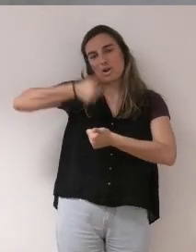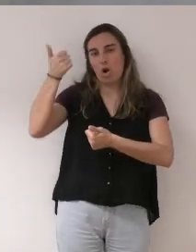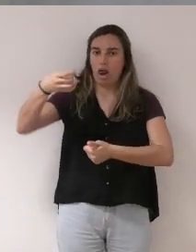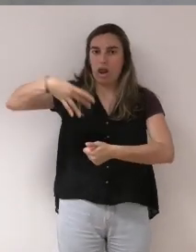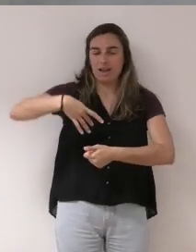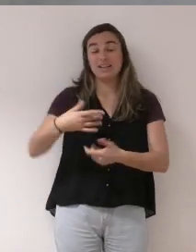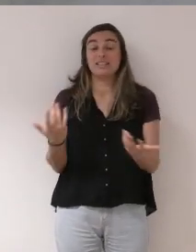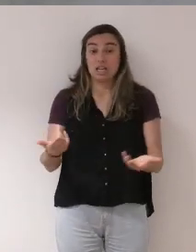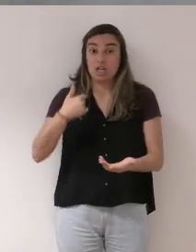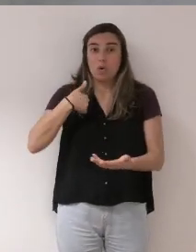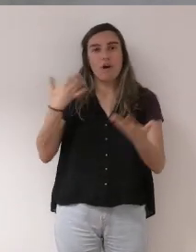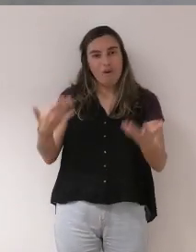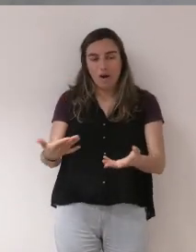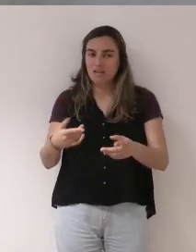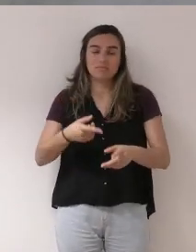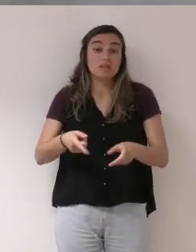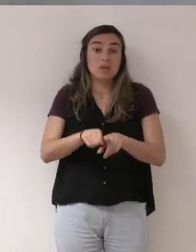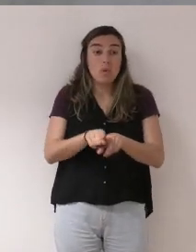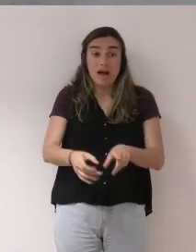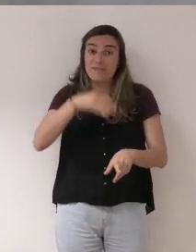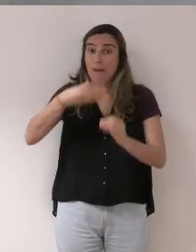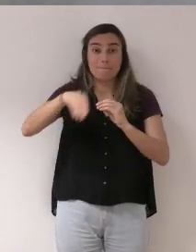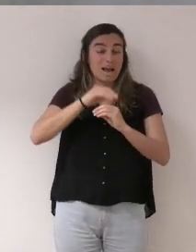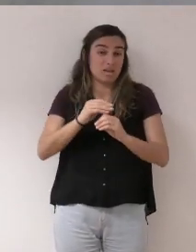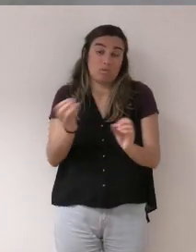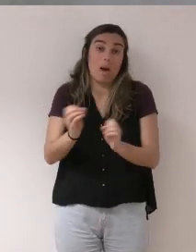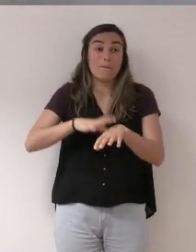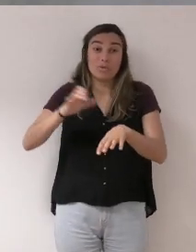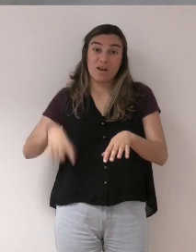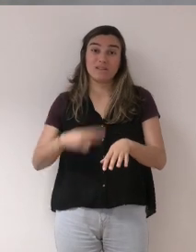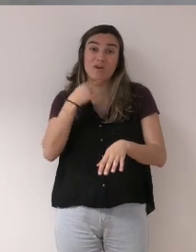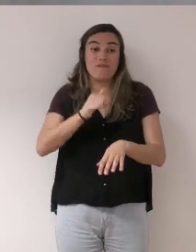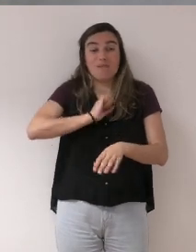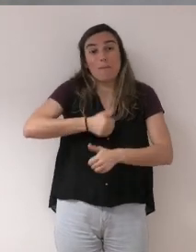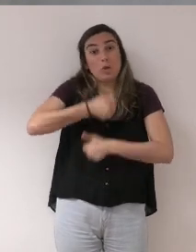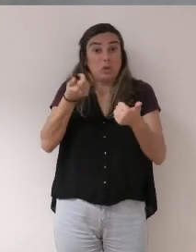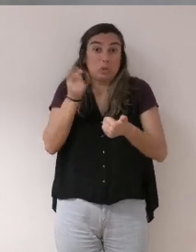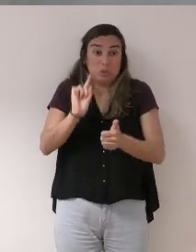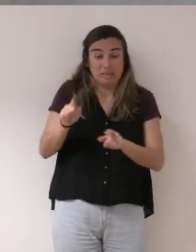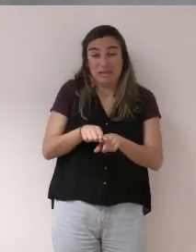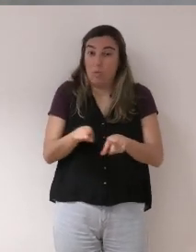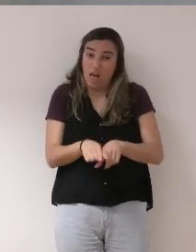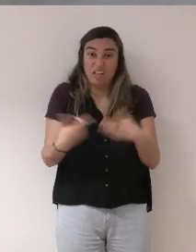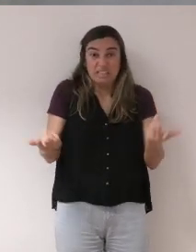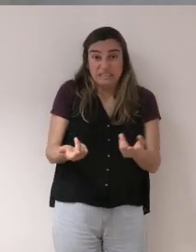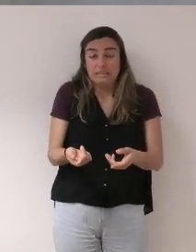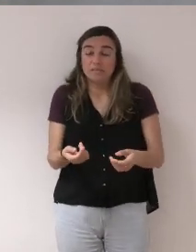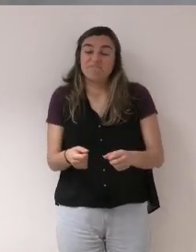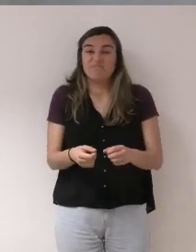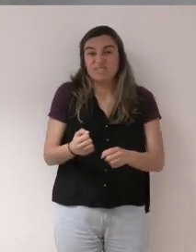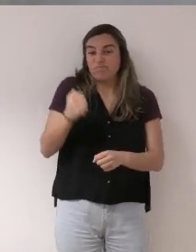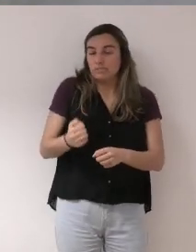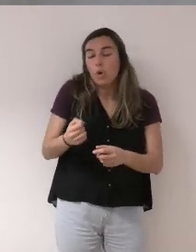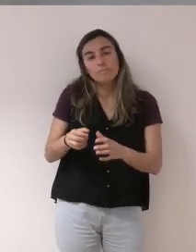e portanto eu vou deixar de falar, até porque a minha voz ainda não está católica, um bocado mais protestante. Vou deixar